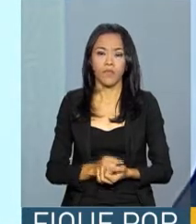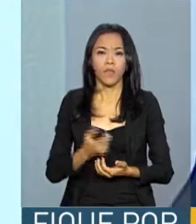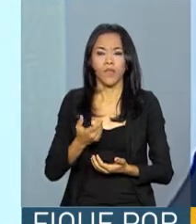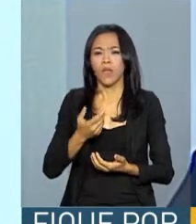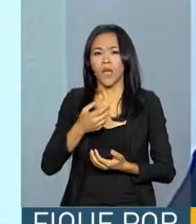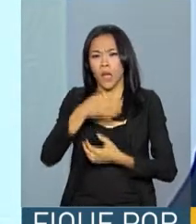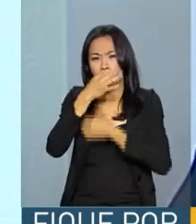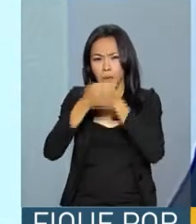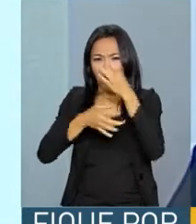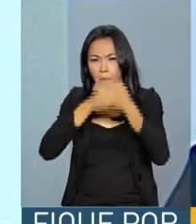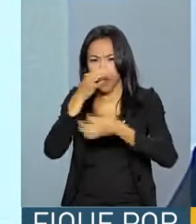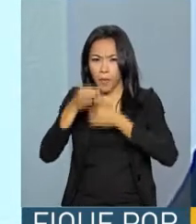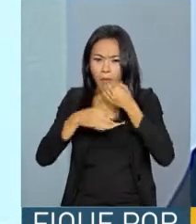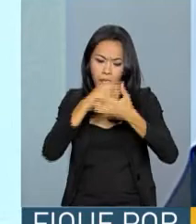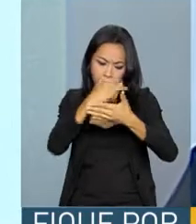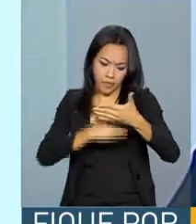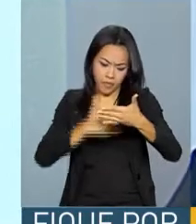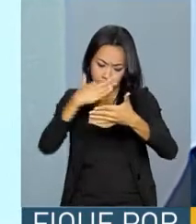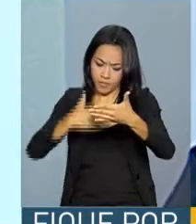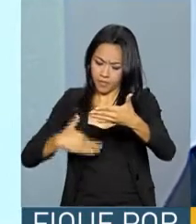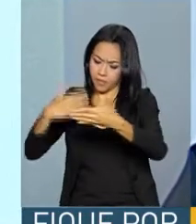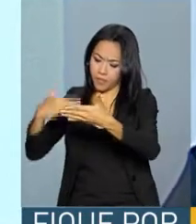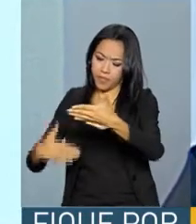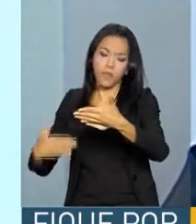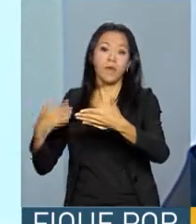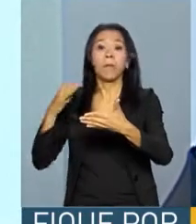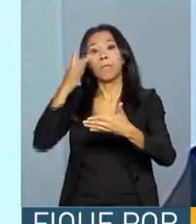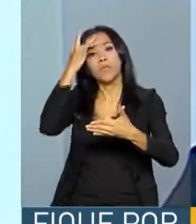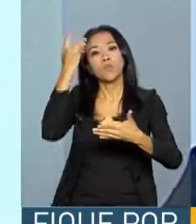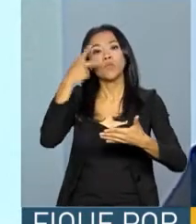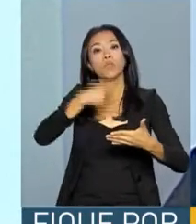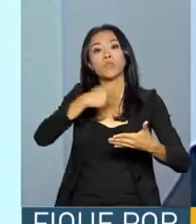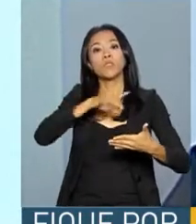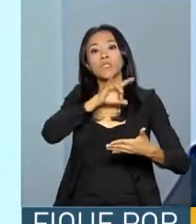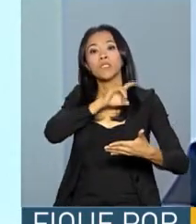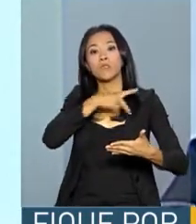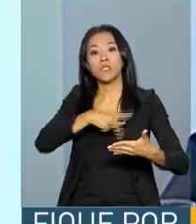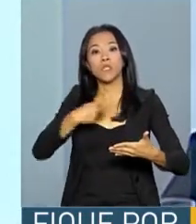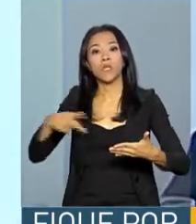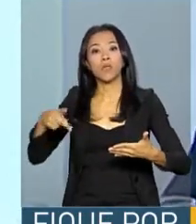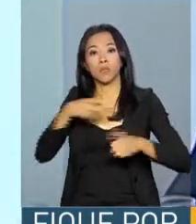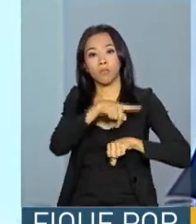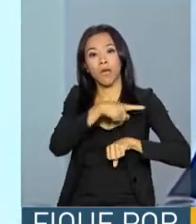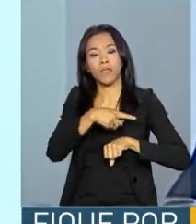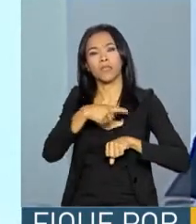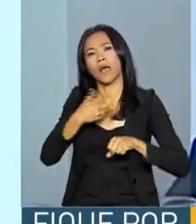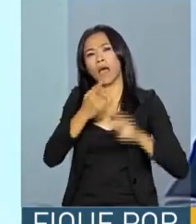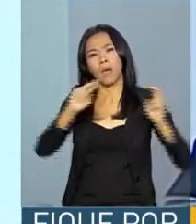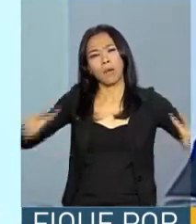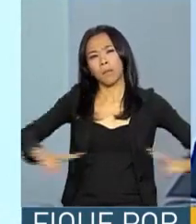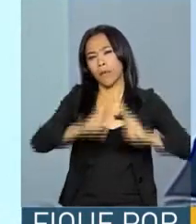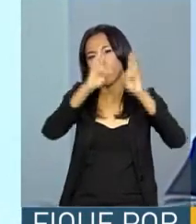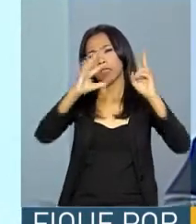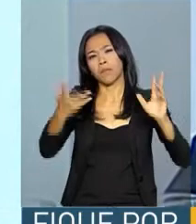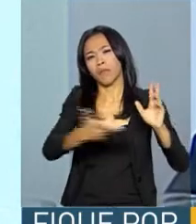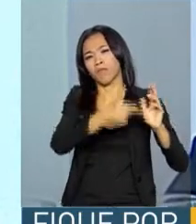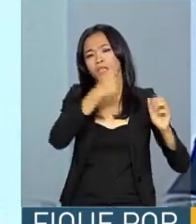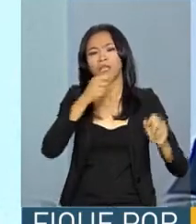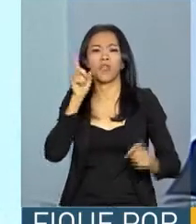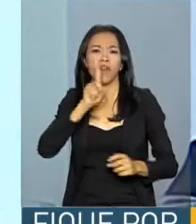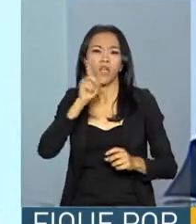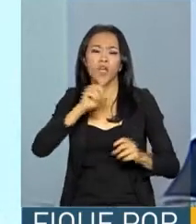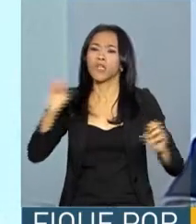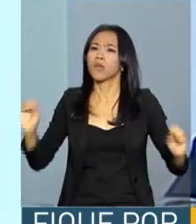depoimentos, né, de correspondentes estrangeiros sobre os seus países, né? E todos diziam: Paris, uma maravilha, Nova York,